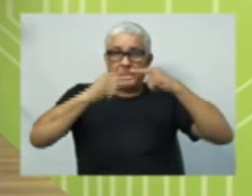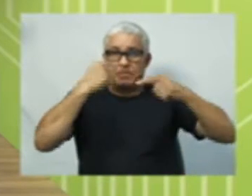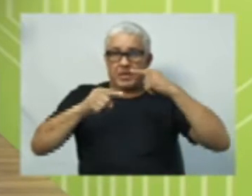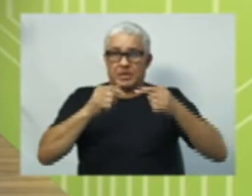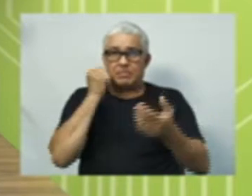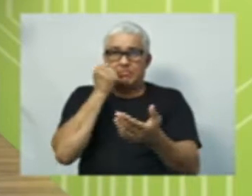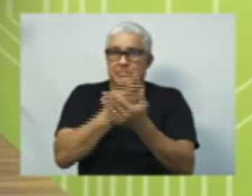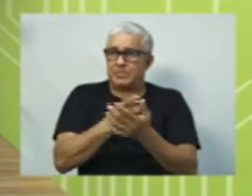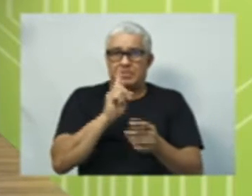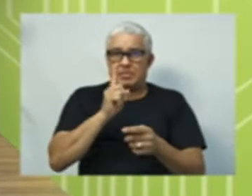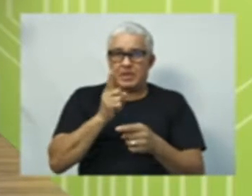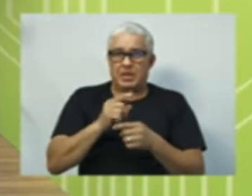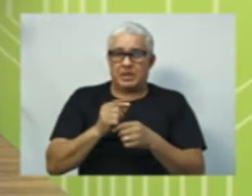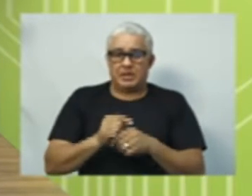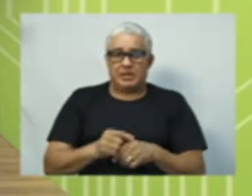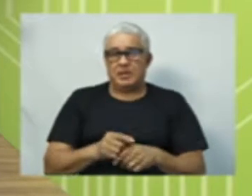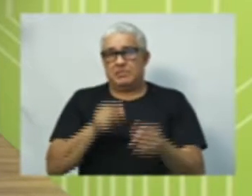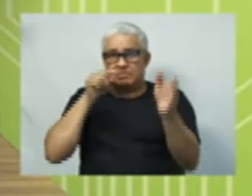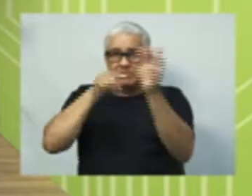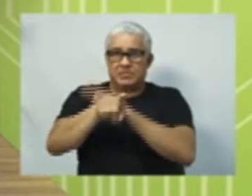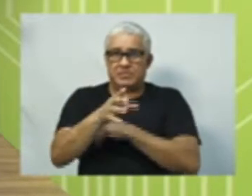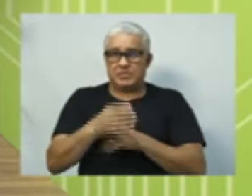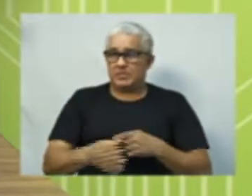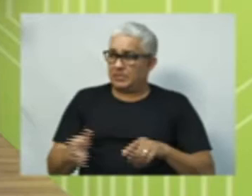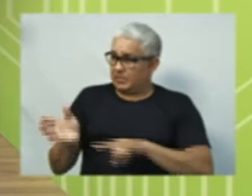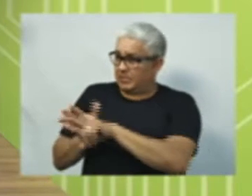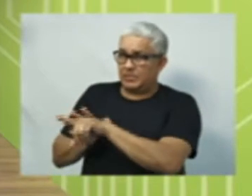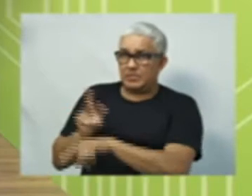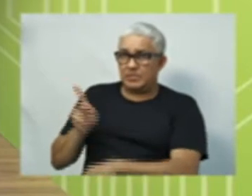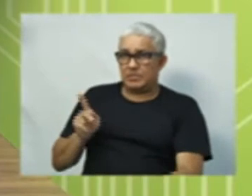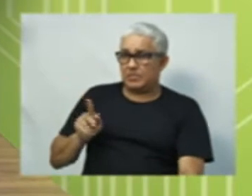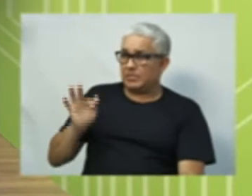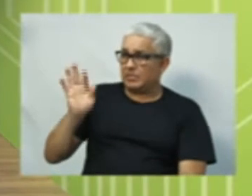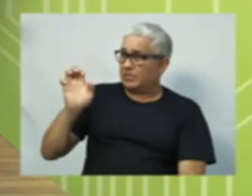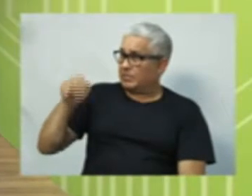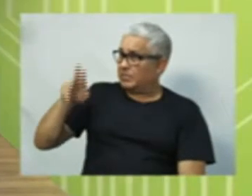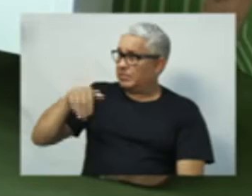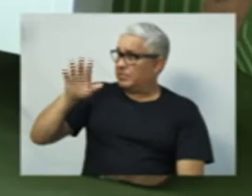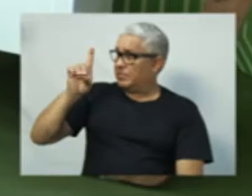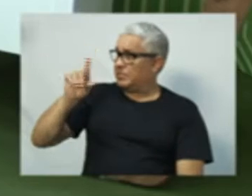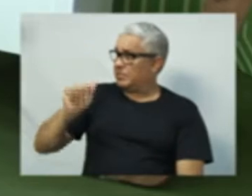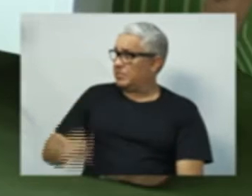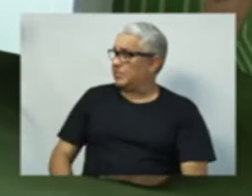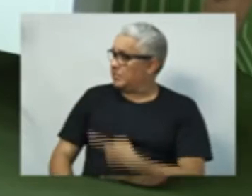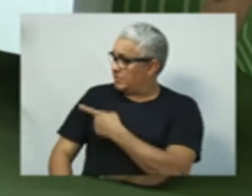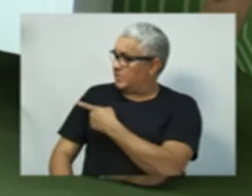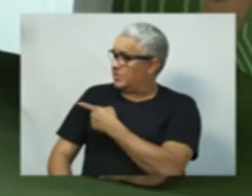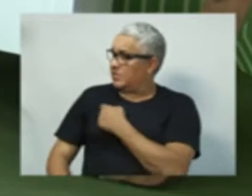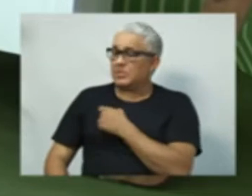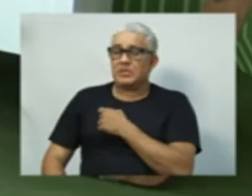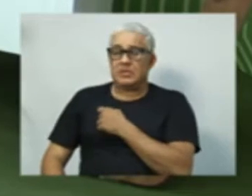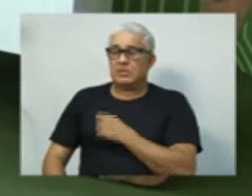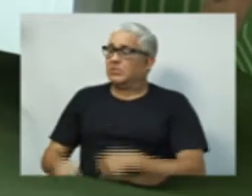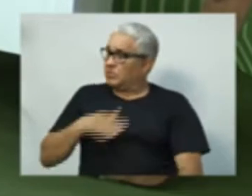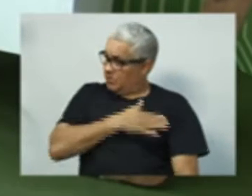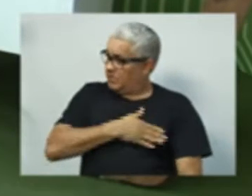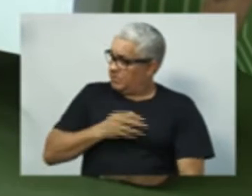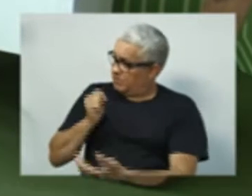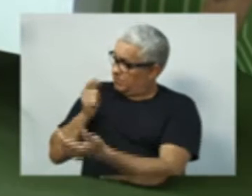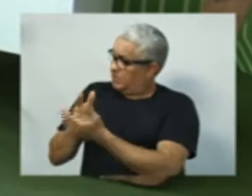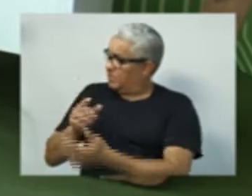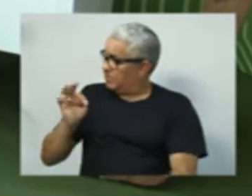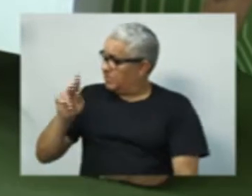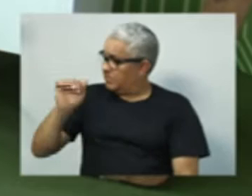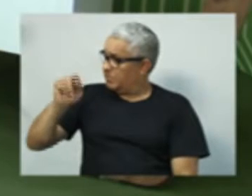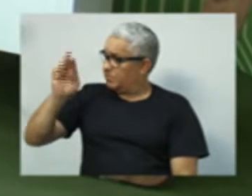do retorno. Vamos fazer uma pergunta aqui para a professora Fernanda. Professora Fernanda, você, tributos, você gosta de pagar tributos, professora Fernanda? Eu